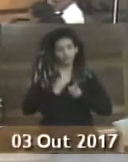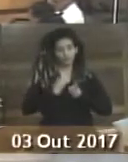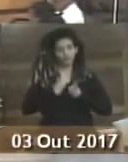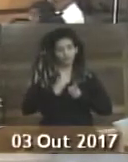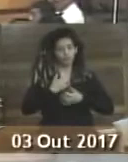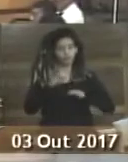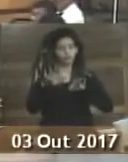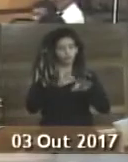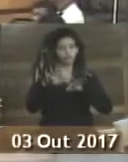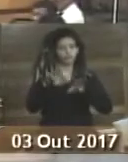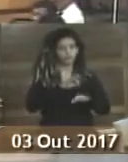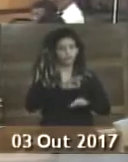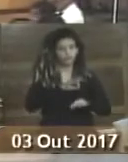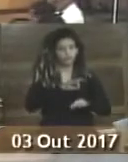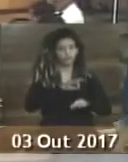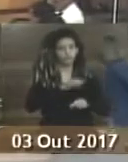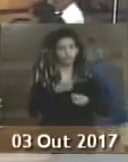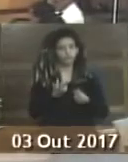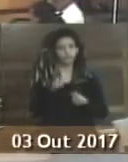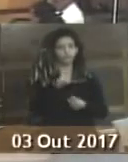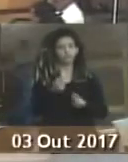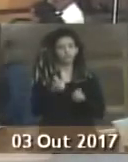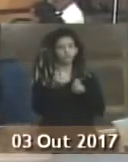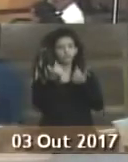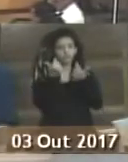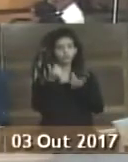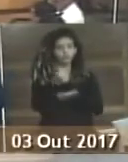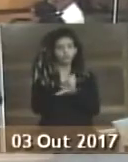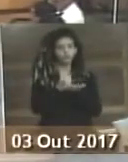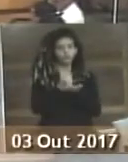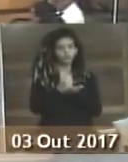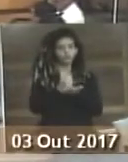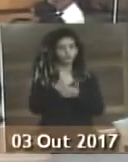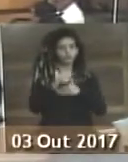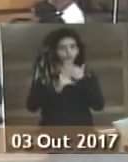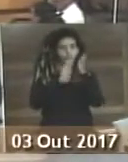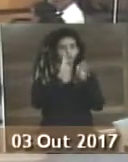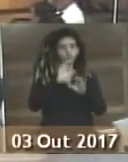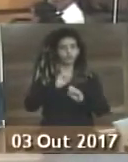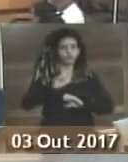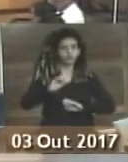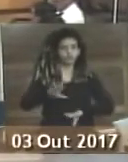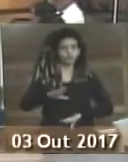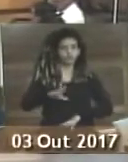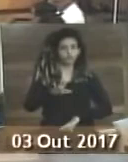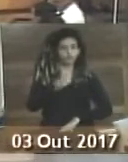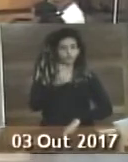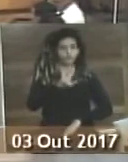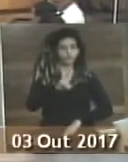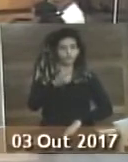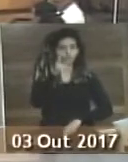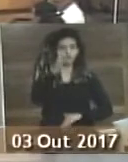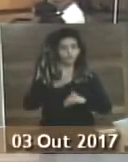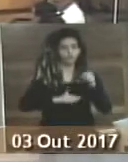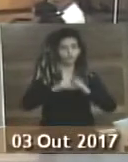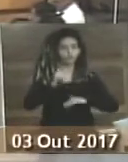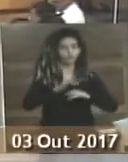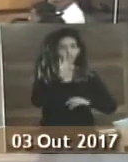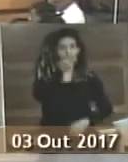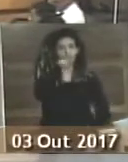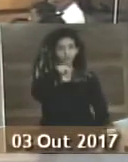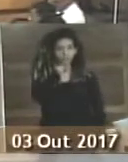quais projetos/programas são custeados com recursos do Fundo de Manutenção e Desenvolvimento da Educação Básica e de Valorização dos Profissionais da Educação,